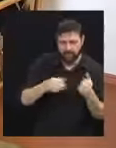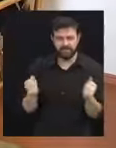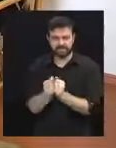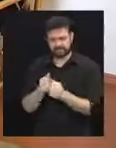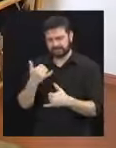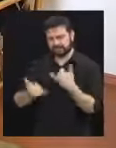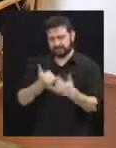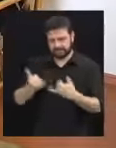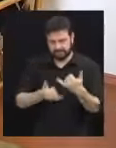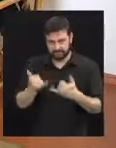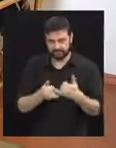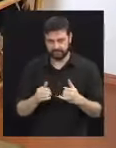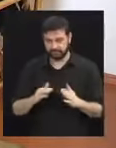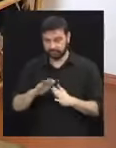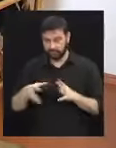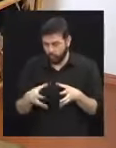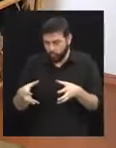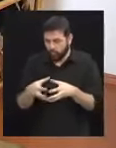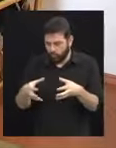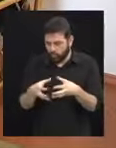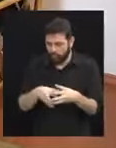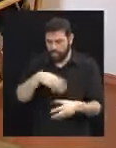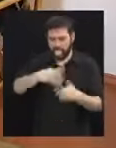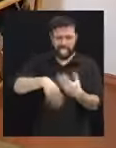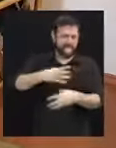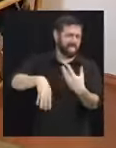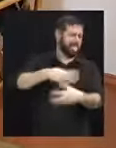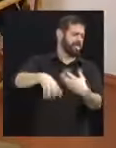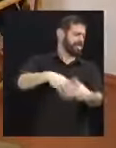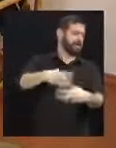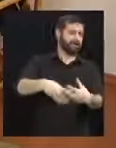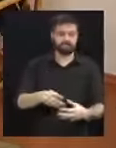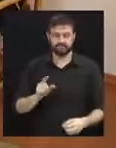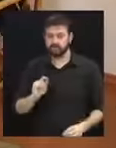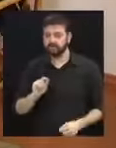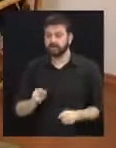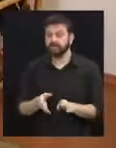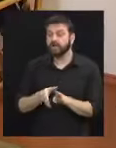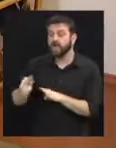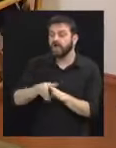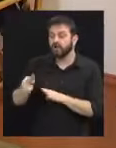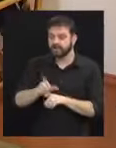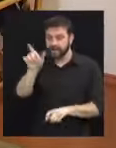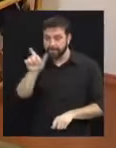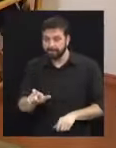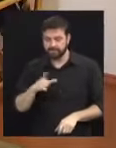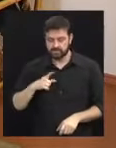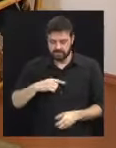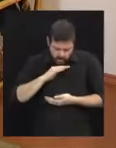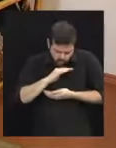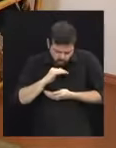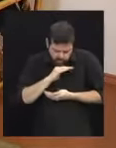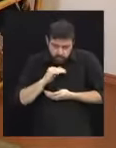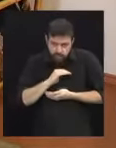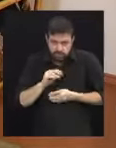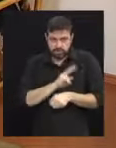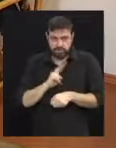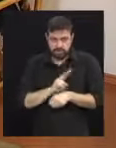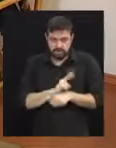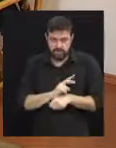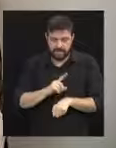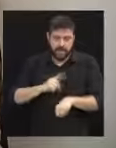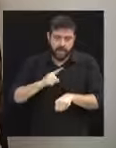Ao invés com todo mundo junto, fica mais bagunça, né? Mesmo assim, qual que é a dica que você dá para quem tá adotando um filhotinho? Passa, é uma fase